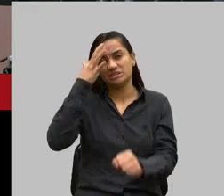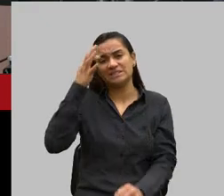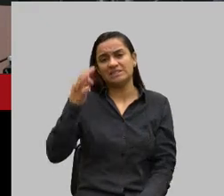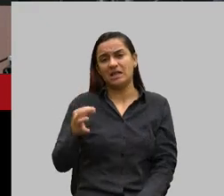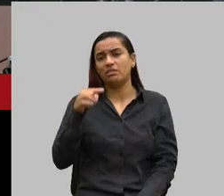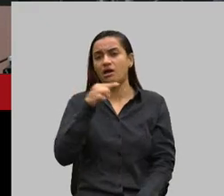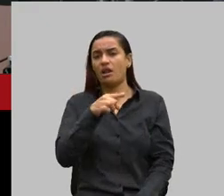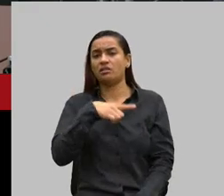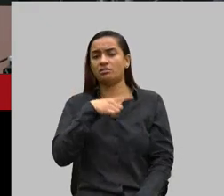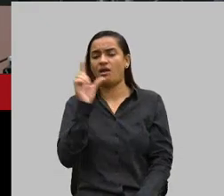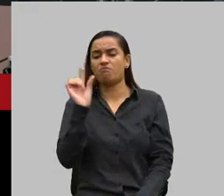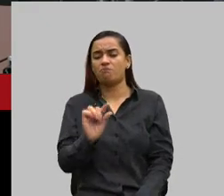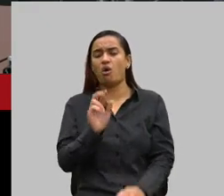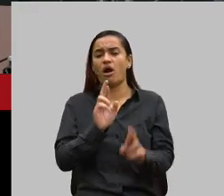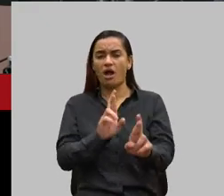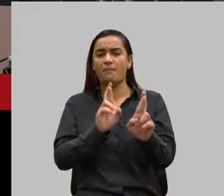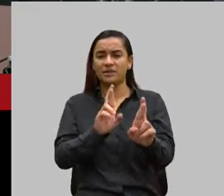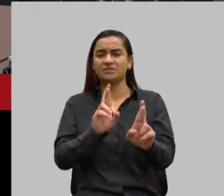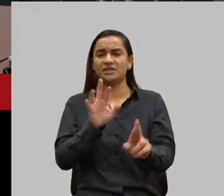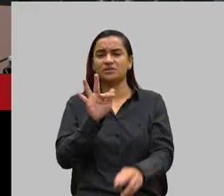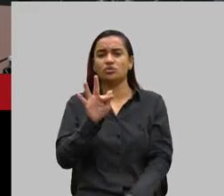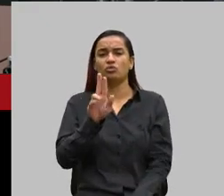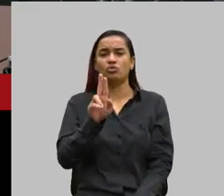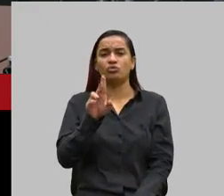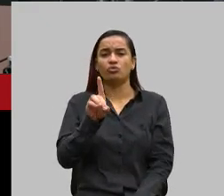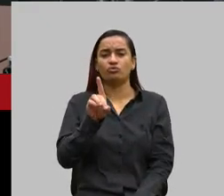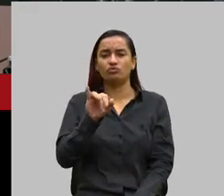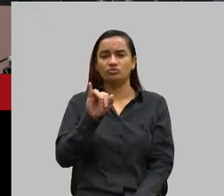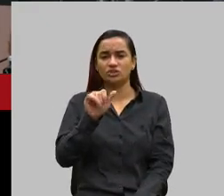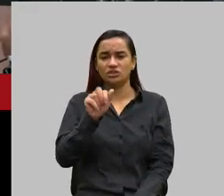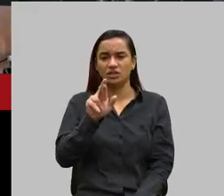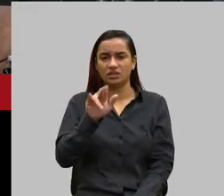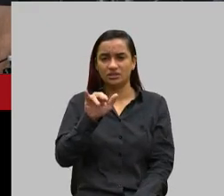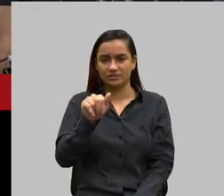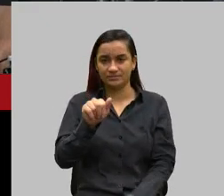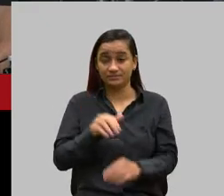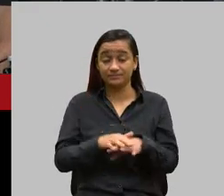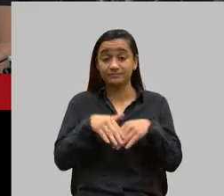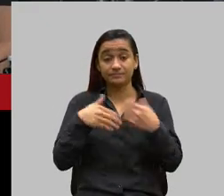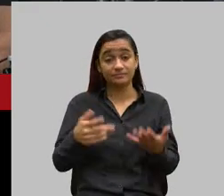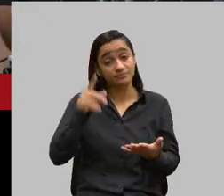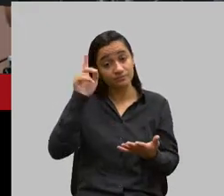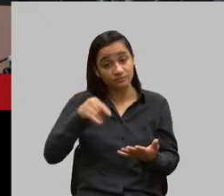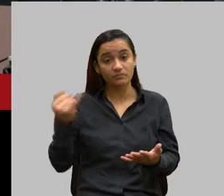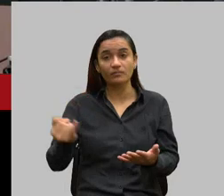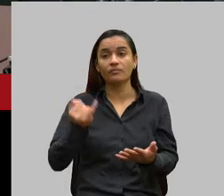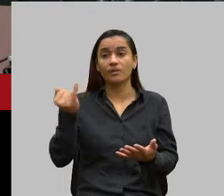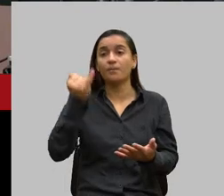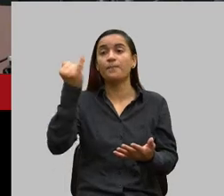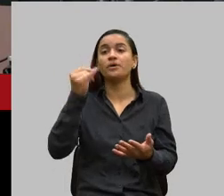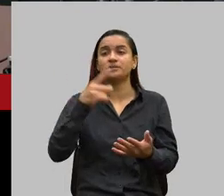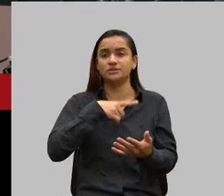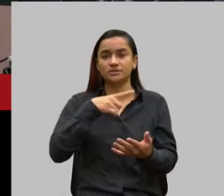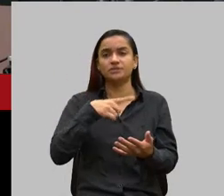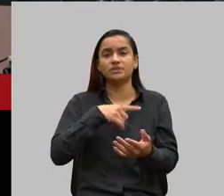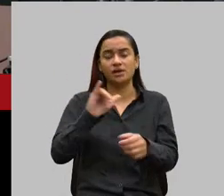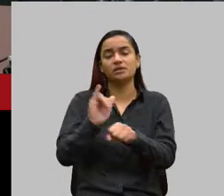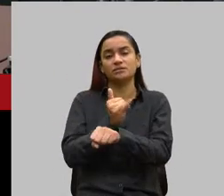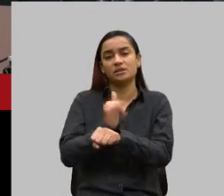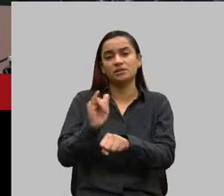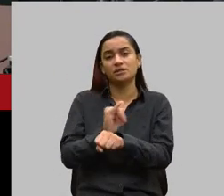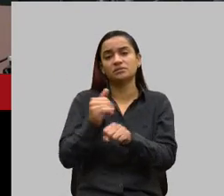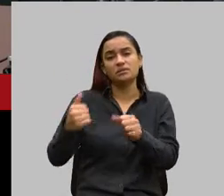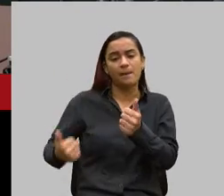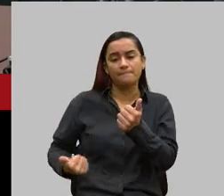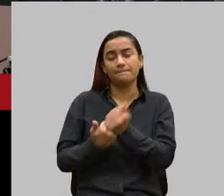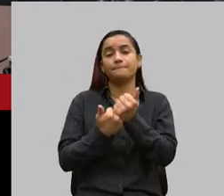regularização fundiária então é importante ações de apoio a